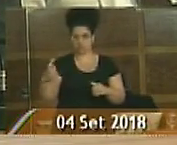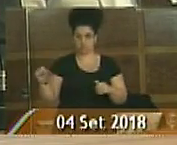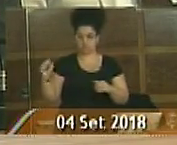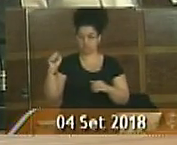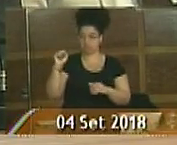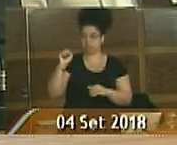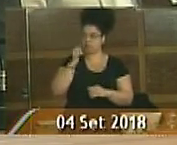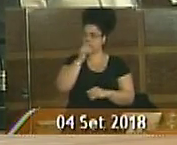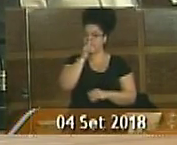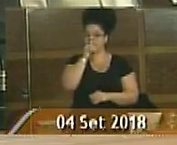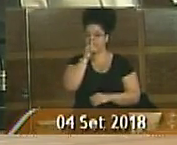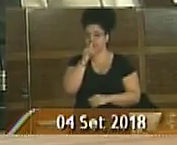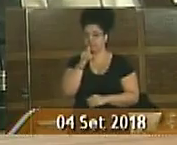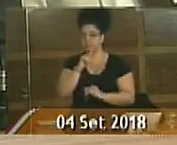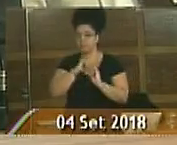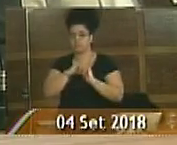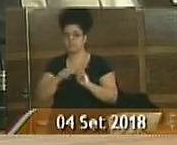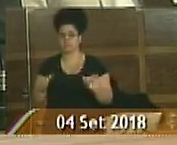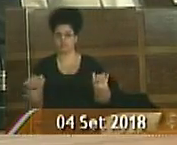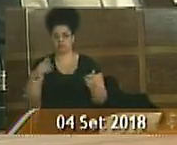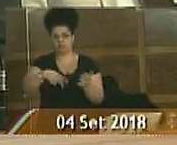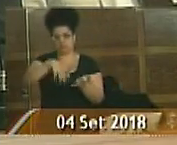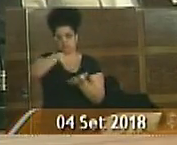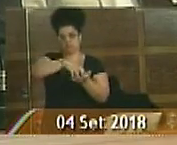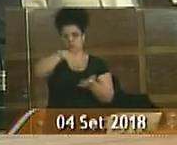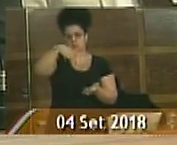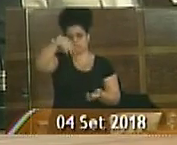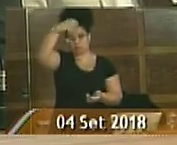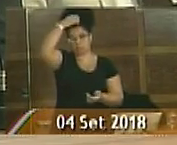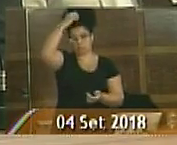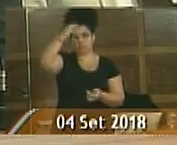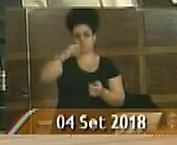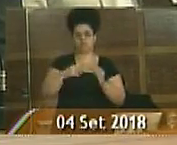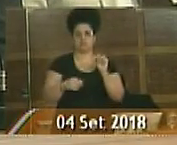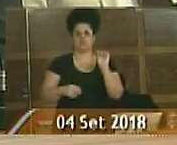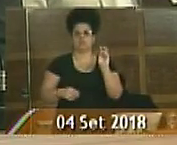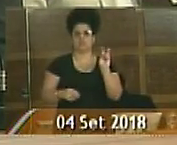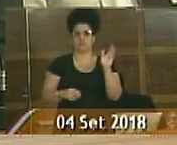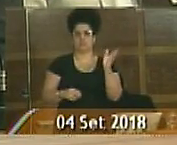de operação central nuclear de Angra, período de